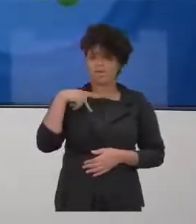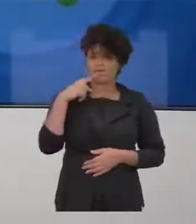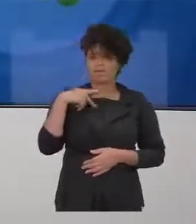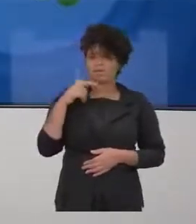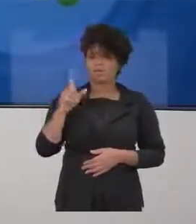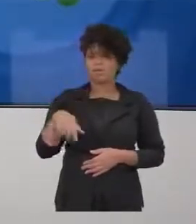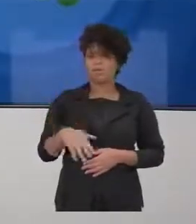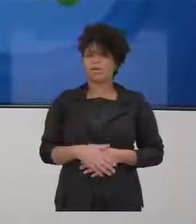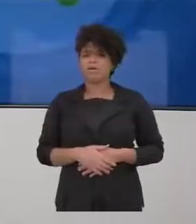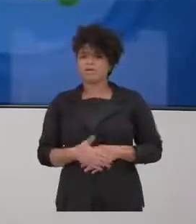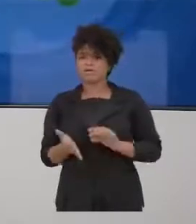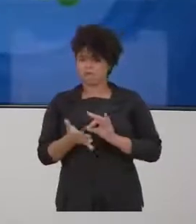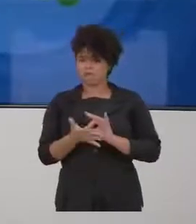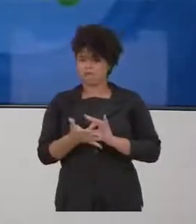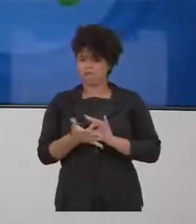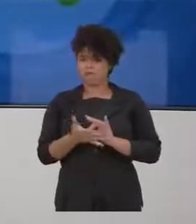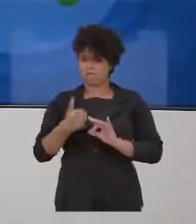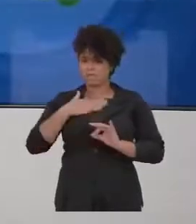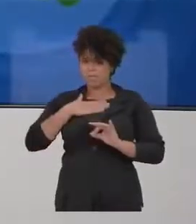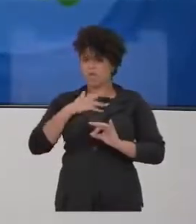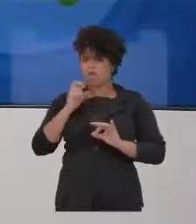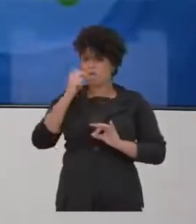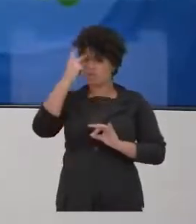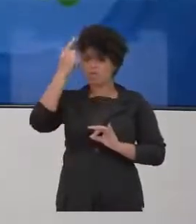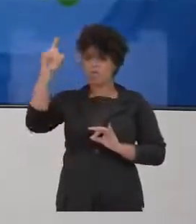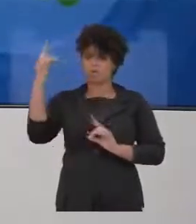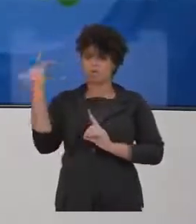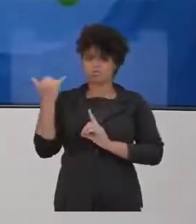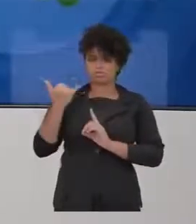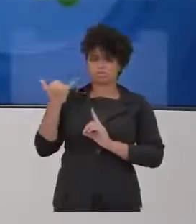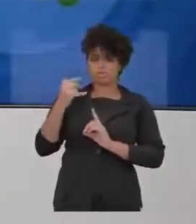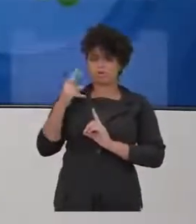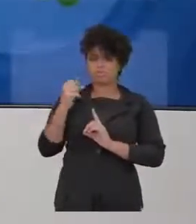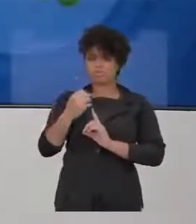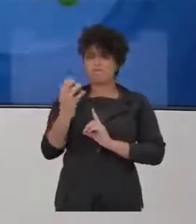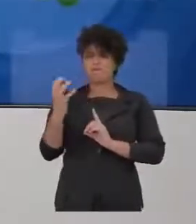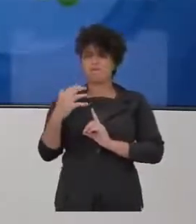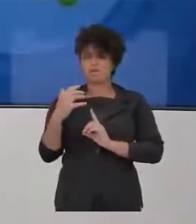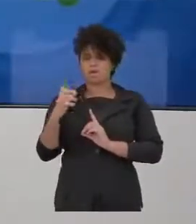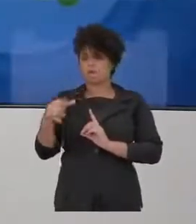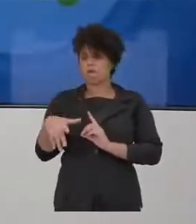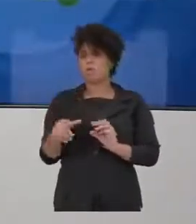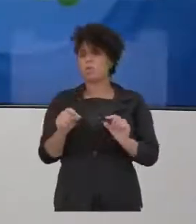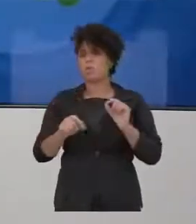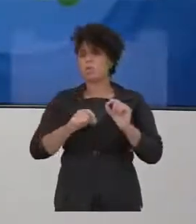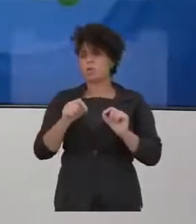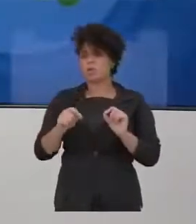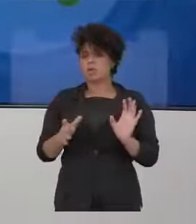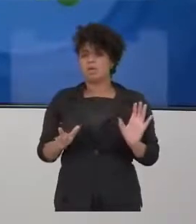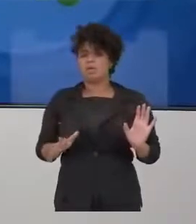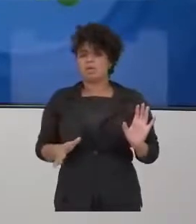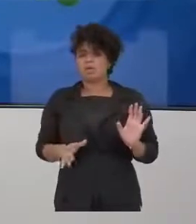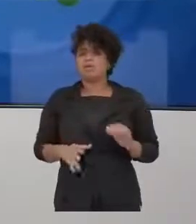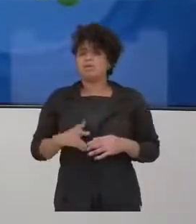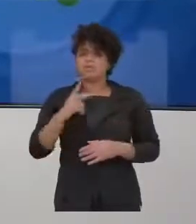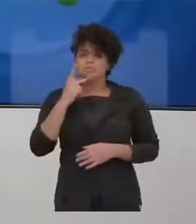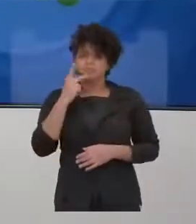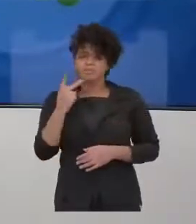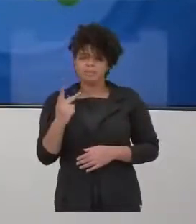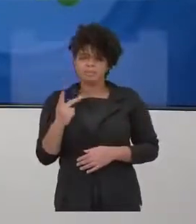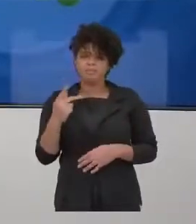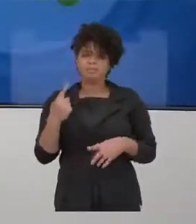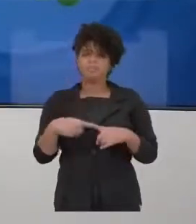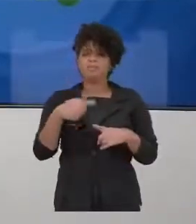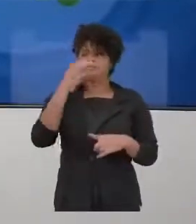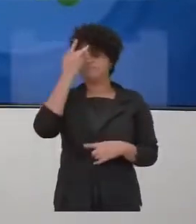opinião. Exato. O que de fato é seu veio de outro. Agora, por que eu estou falando isso? Deixar bem claro. Opinião, eu estou falando isso porque é muito fácil ter. Tá?